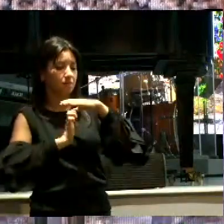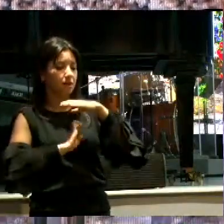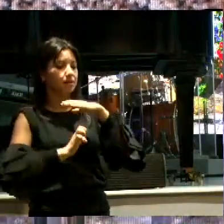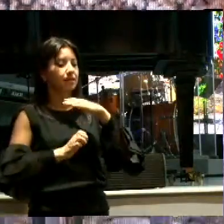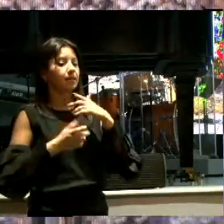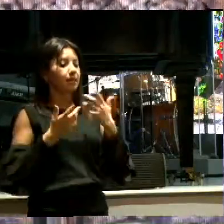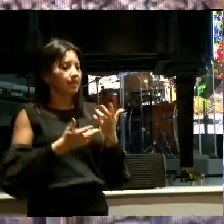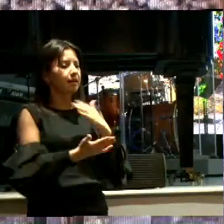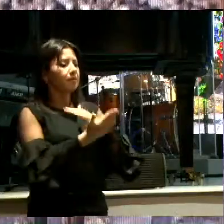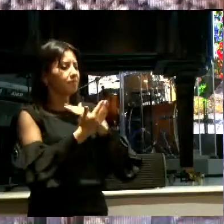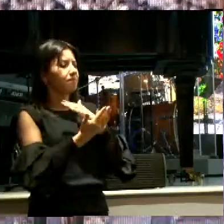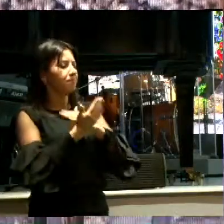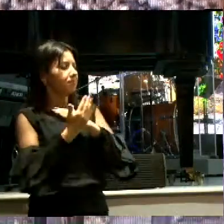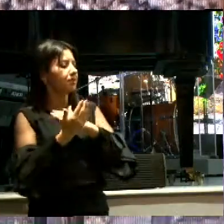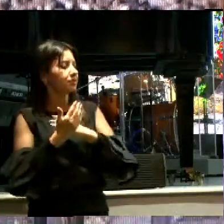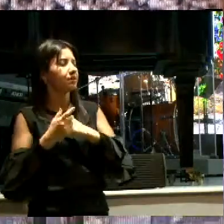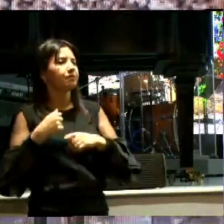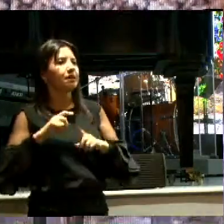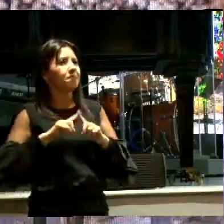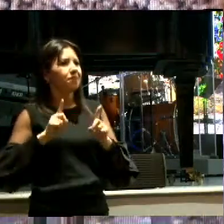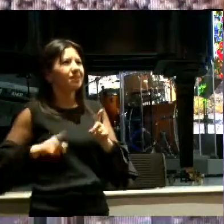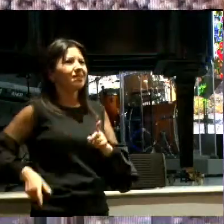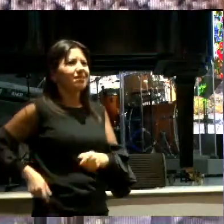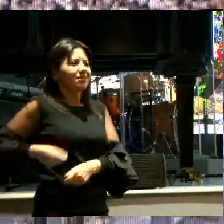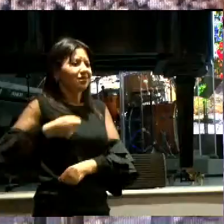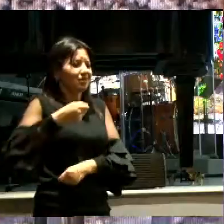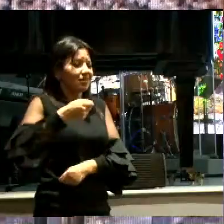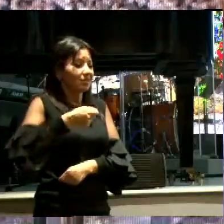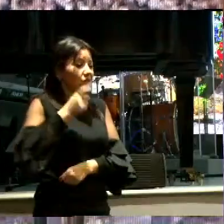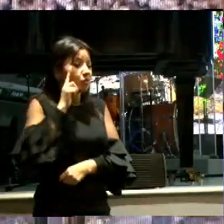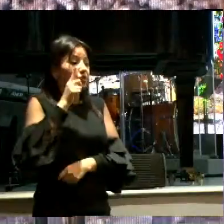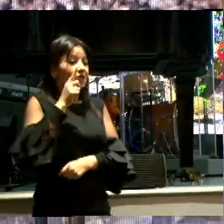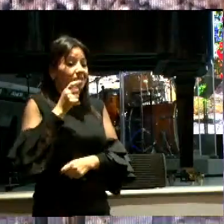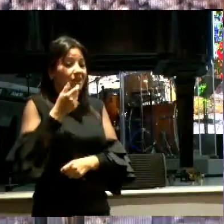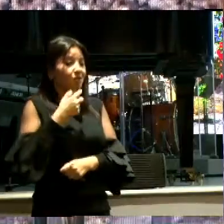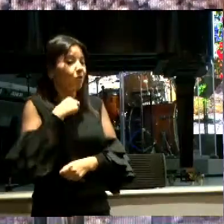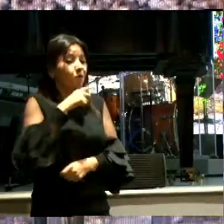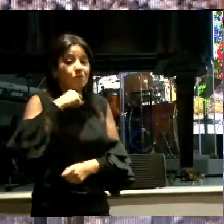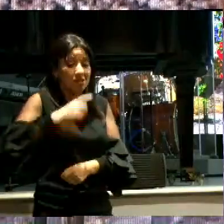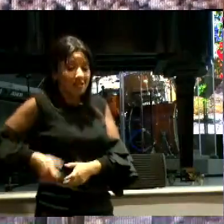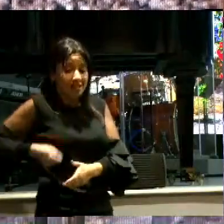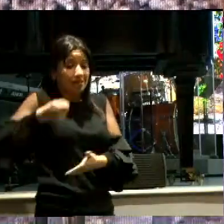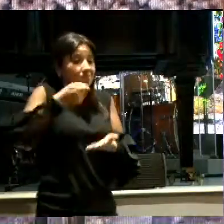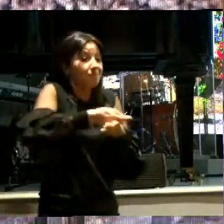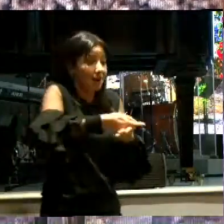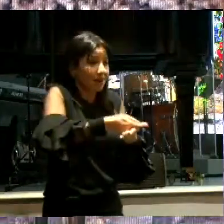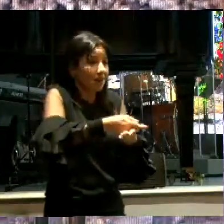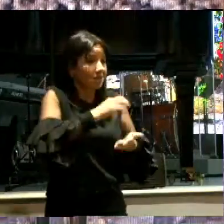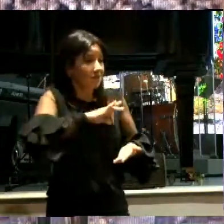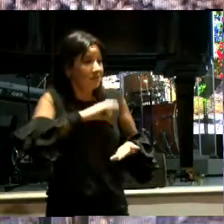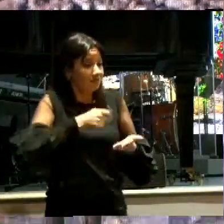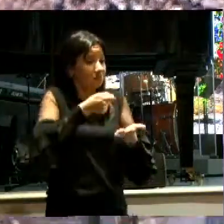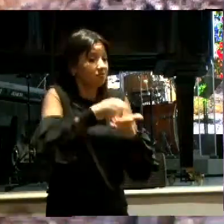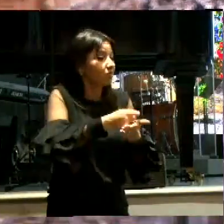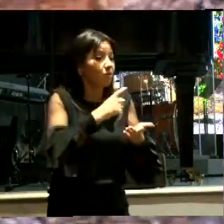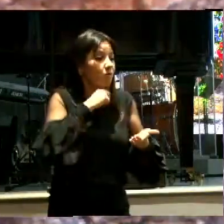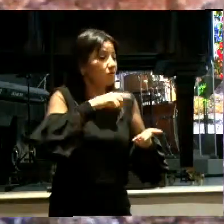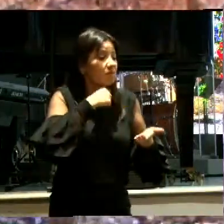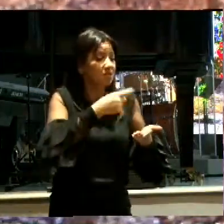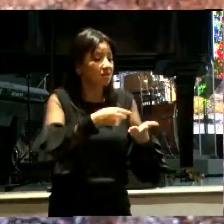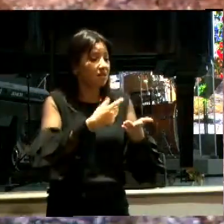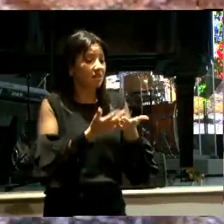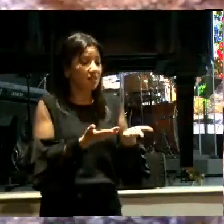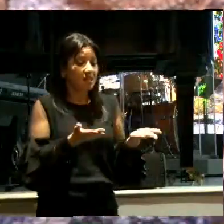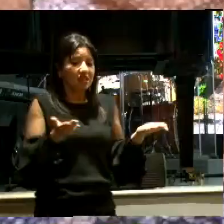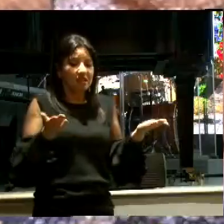tive uma brilhante ideia, eu falei assim, nossa, mas que ideia brilhante, tem a amiga que tem a loja, tenho eu que tenho a mercadoria, ela